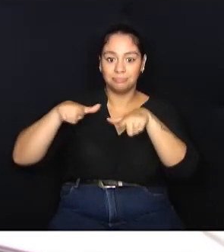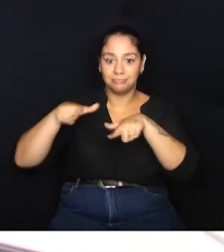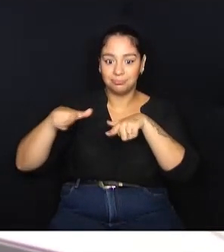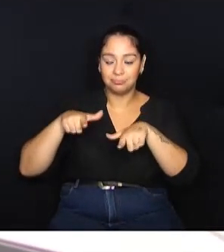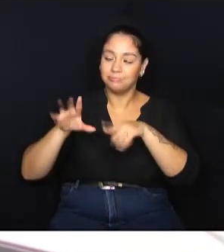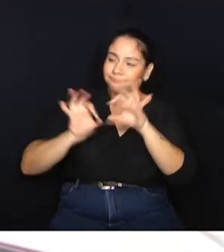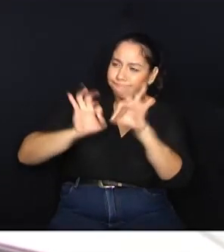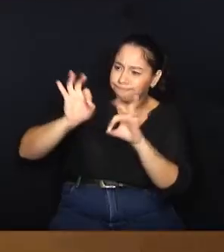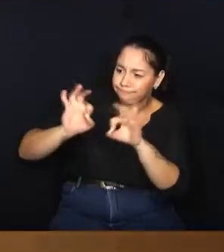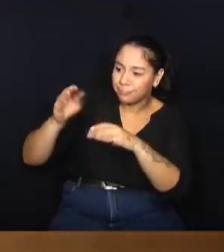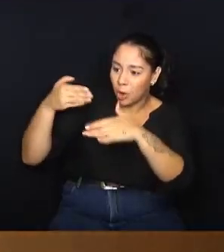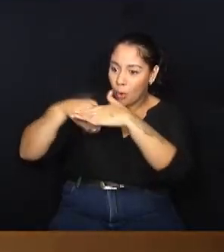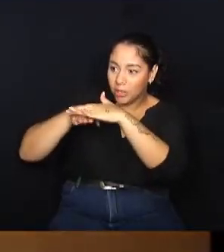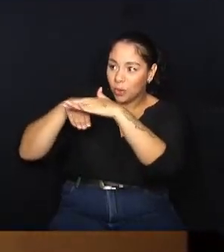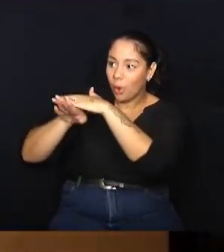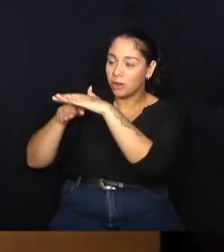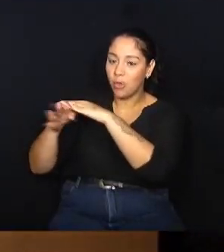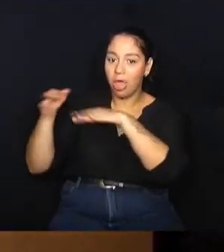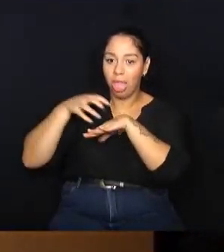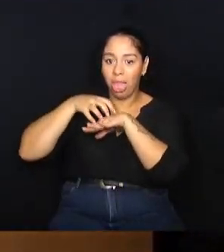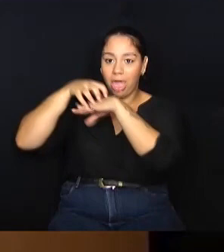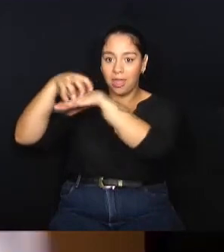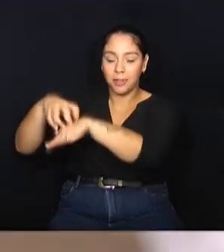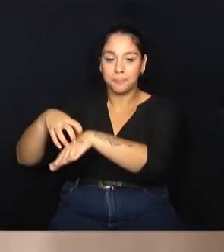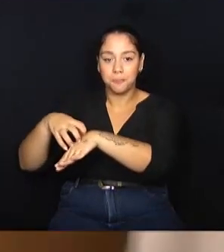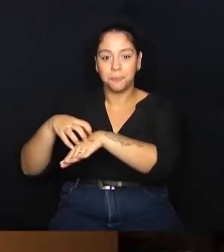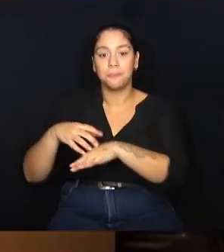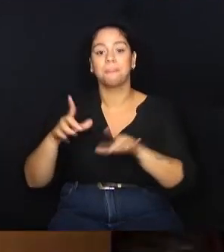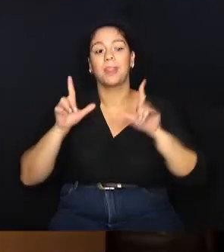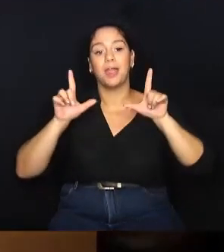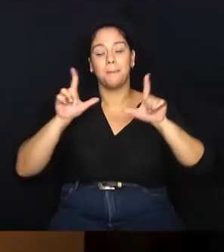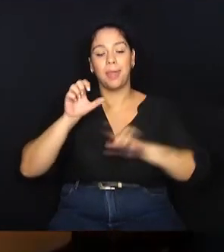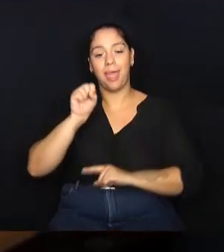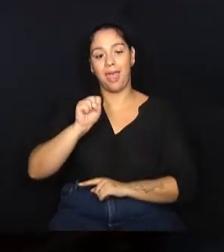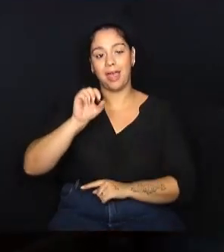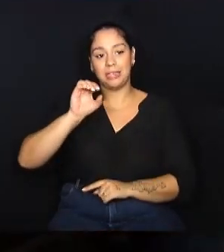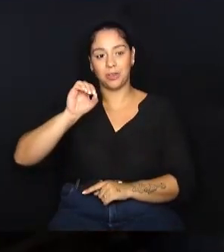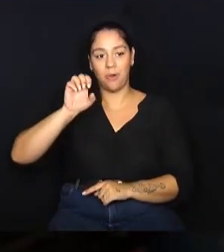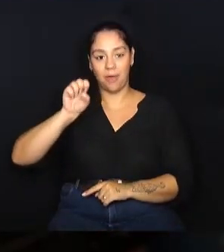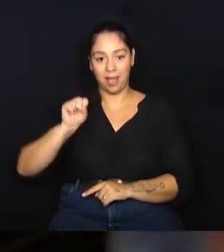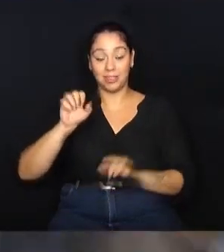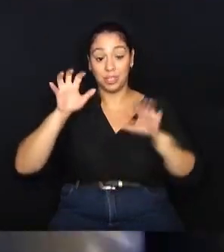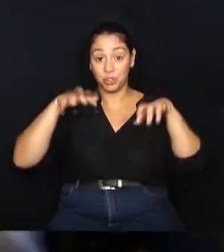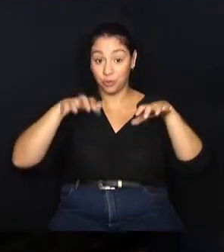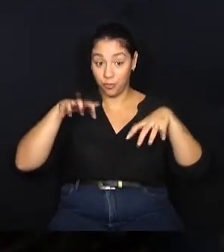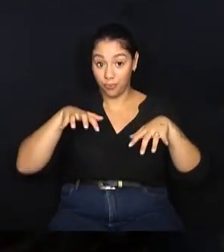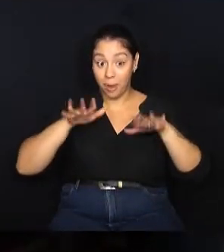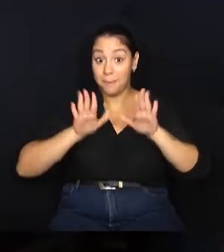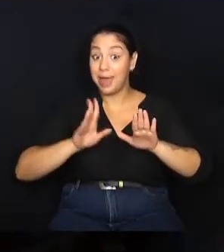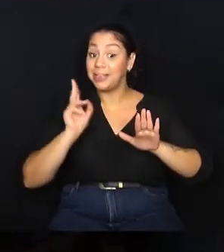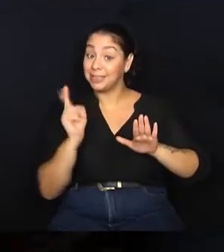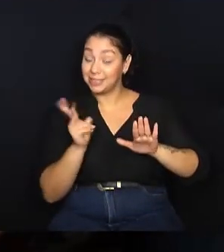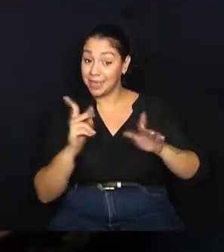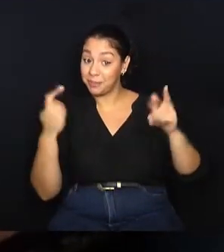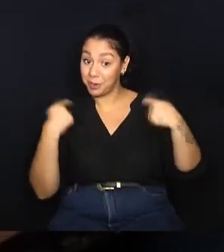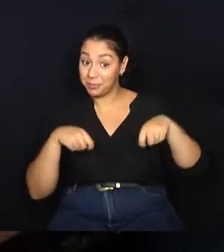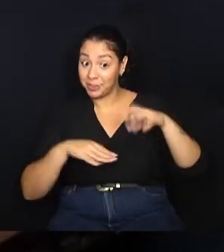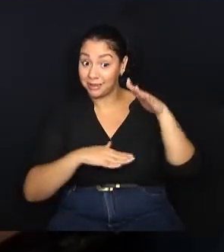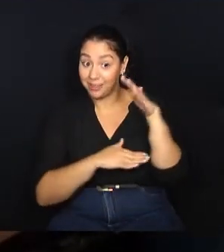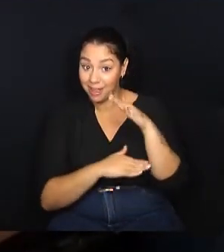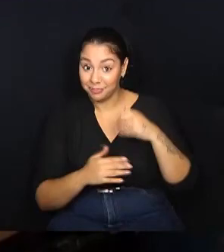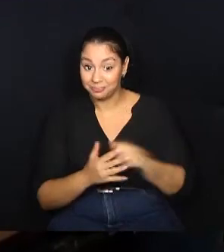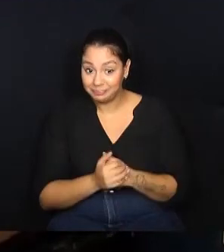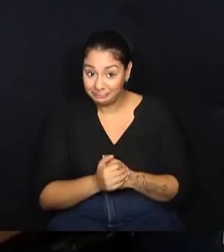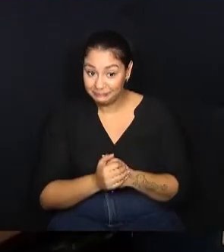lotada. A campanha SOS Chuva chega ao fim, mas sempre que precisar da Câmara... Todos os vereadores,